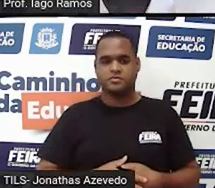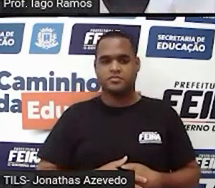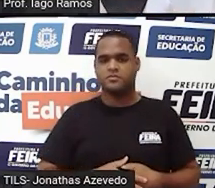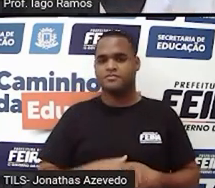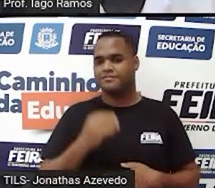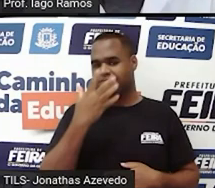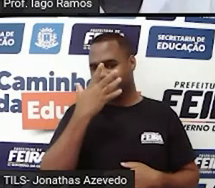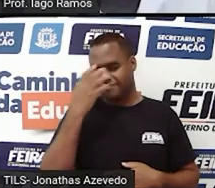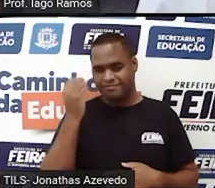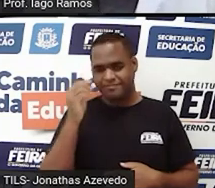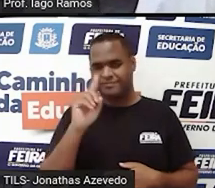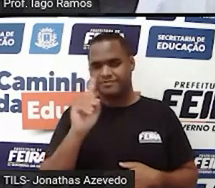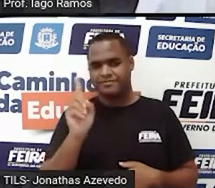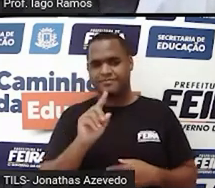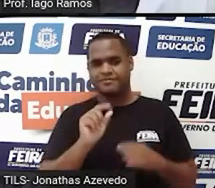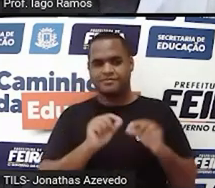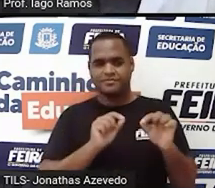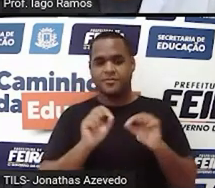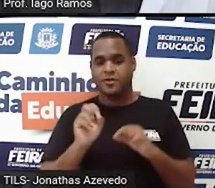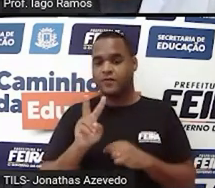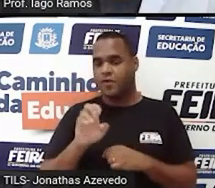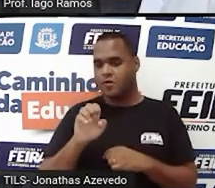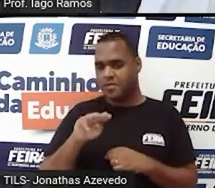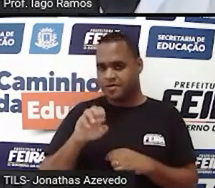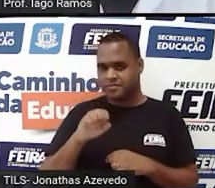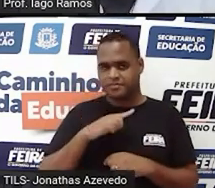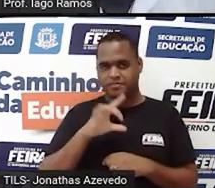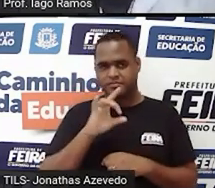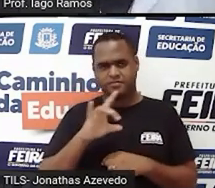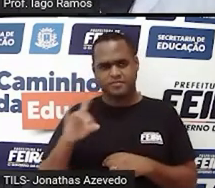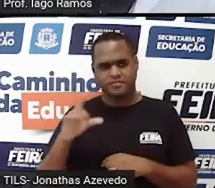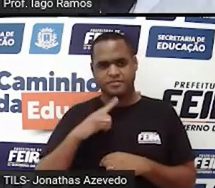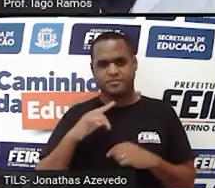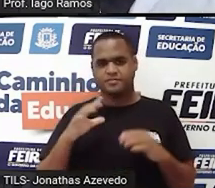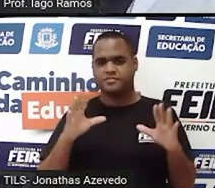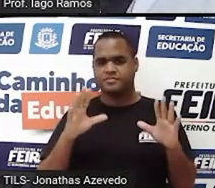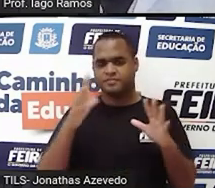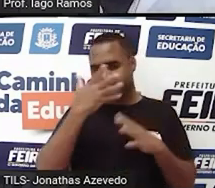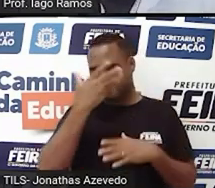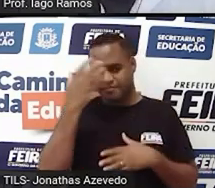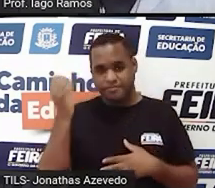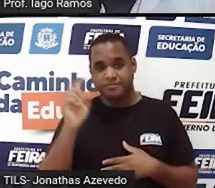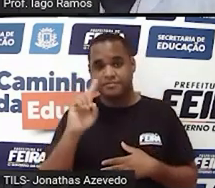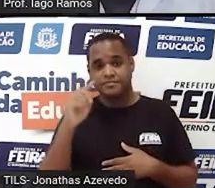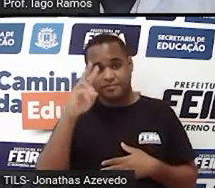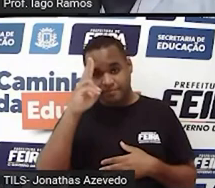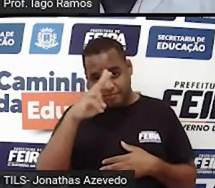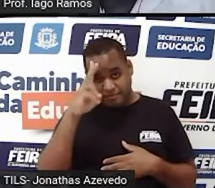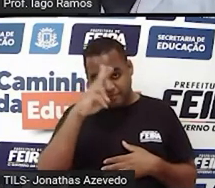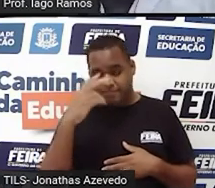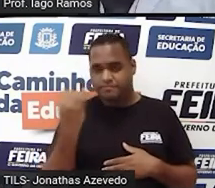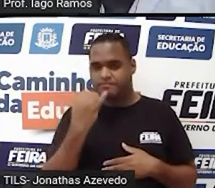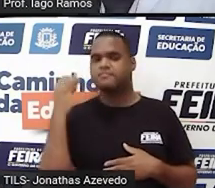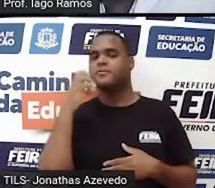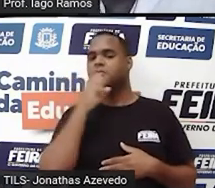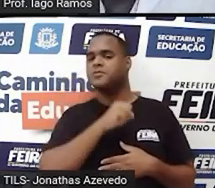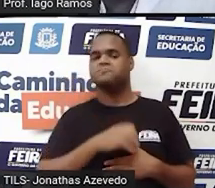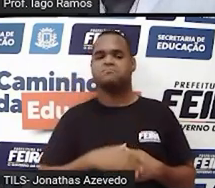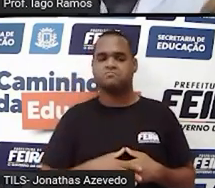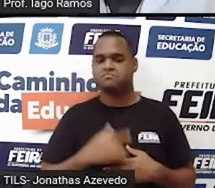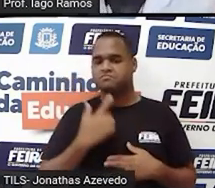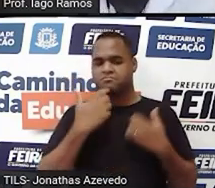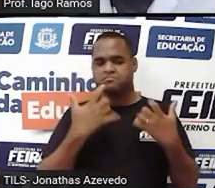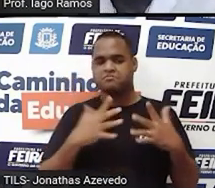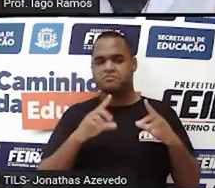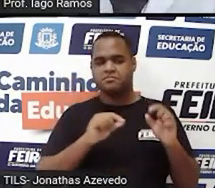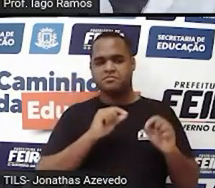a mesma para o volume de qualquer paralelepípedo Tá bom então para não esquecer Relembrando aqui rapidinho quer que a